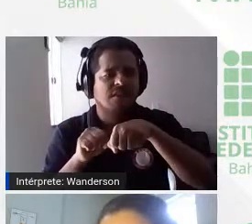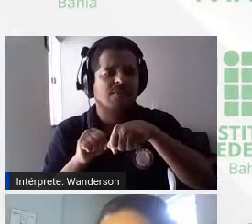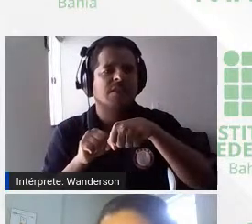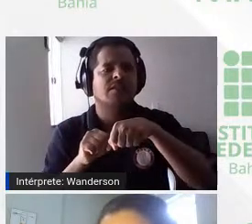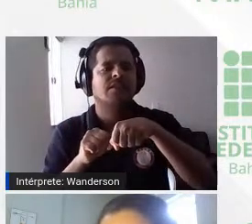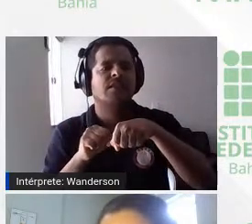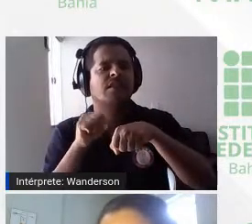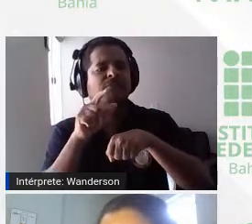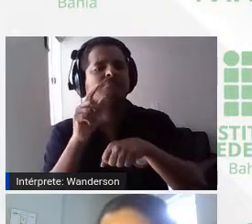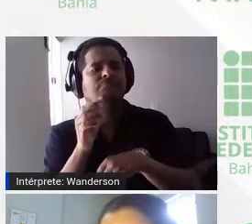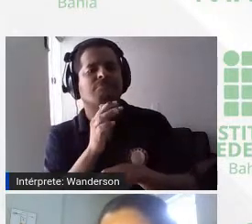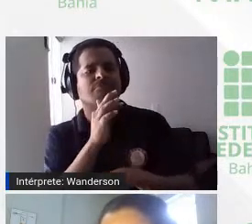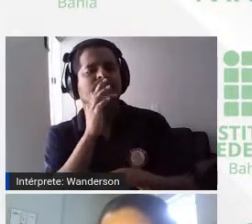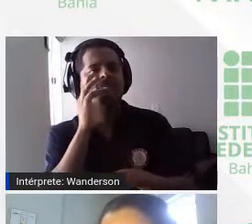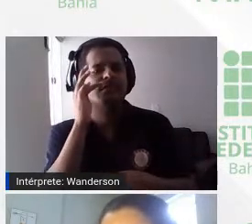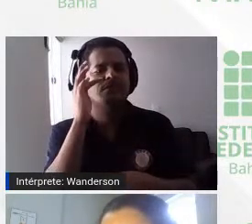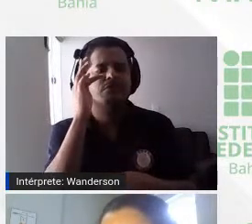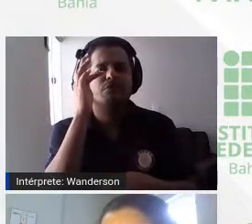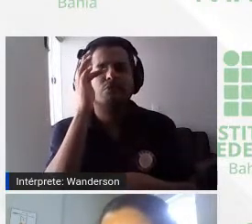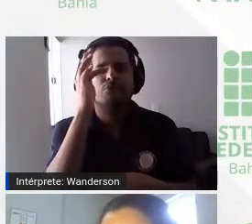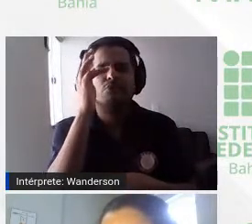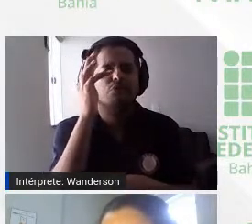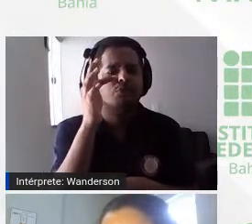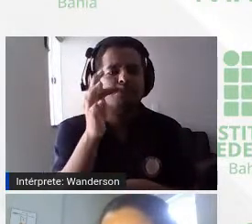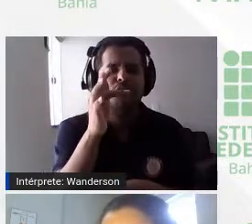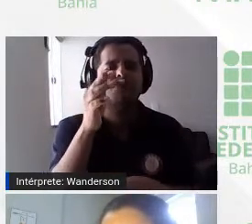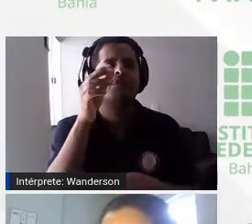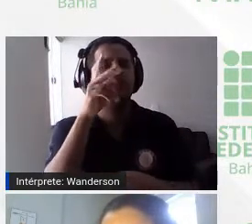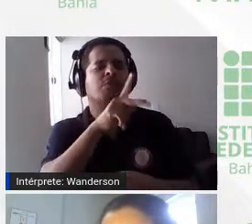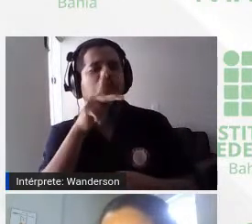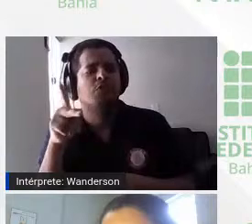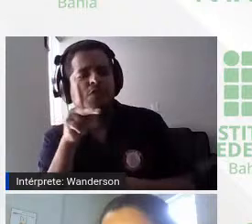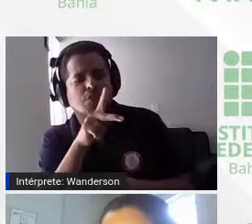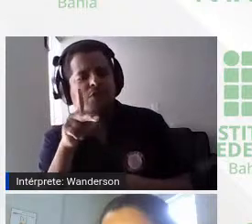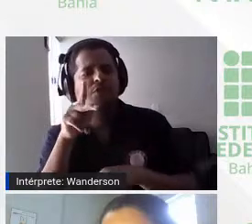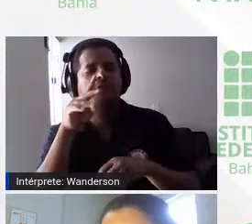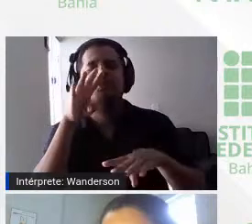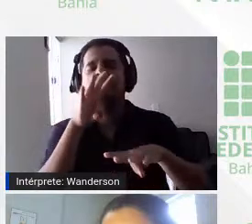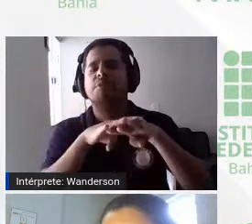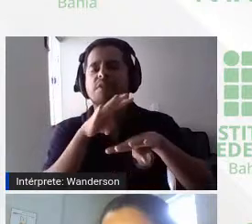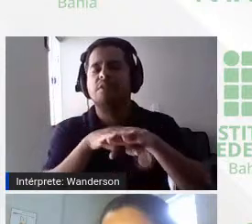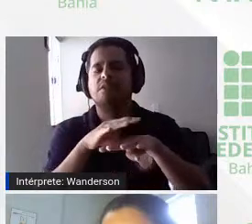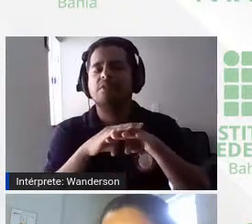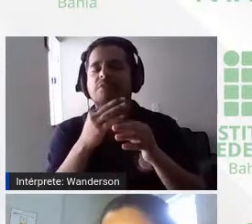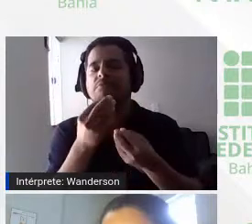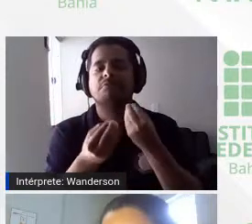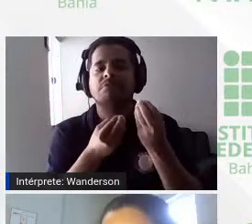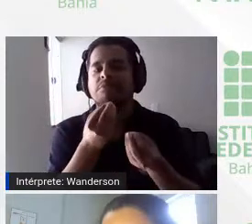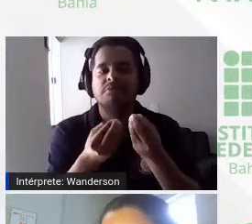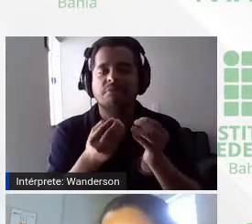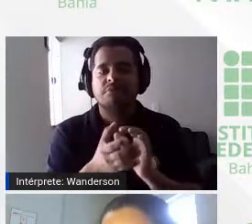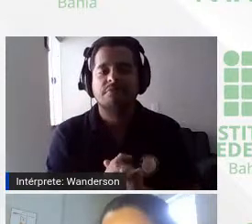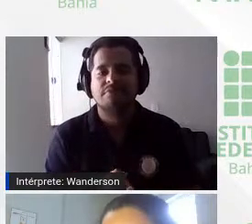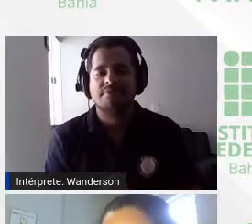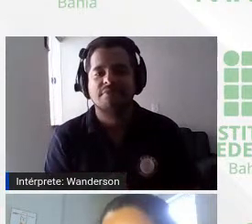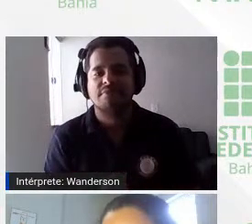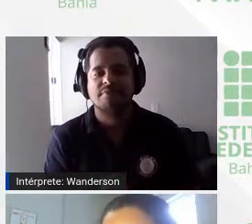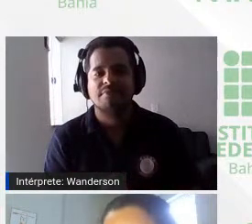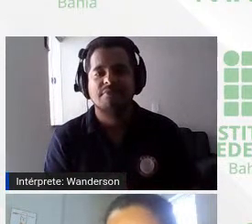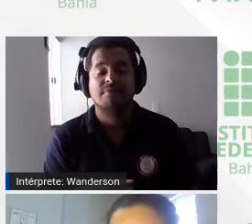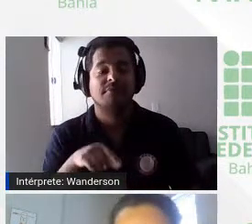de futuros e futuras professoras de matemática? Olha, coordenadora Net,